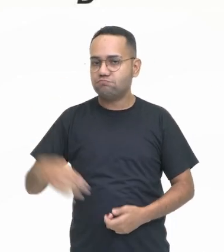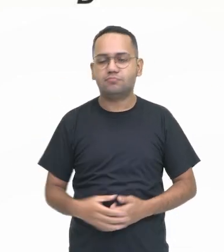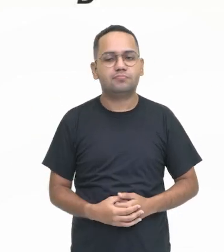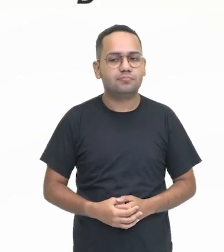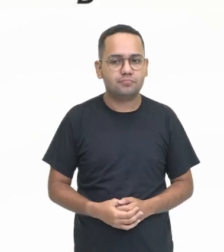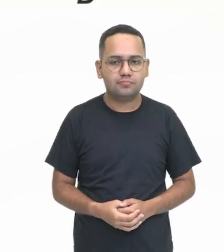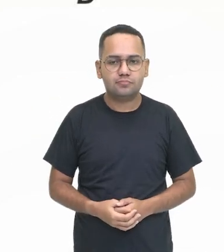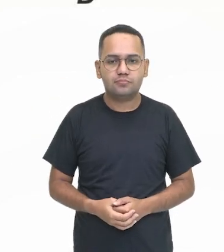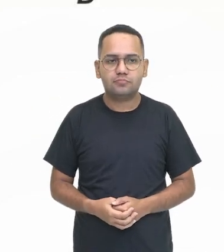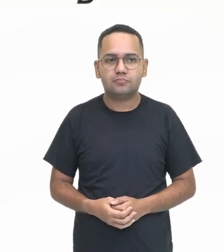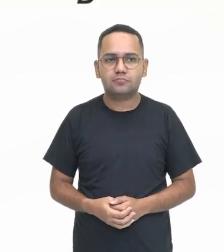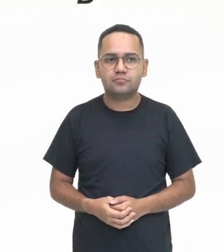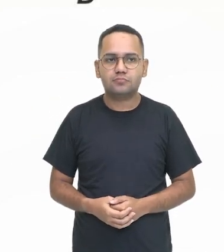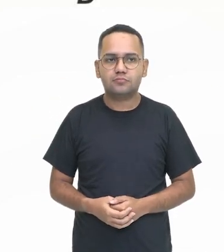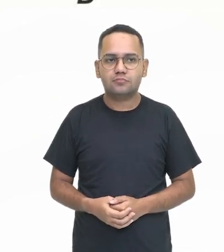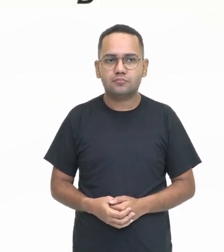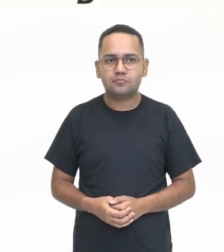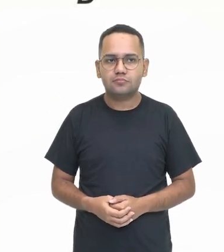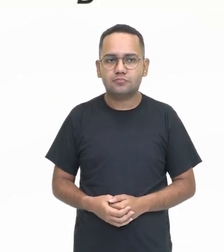No conjunto A,